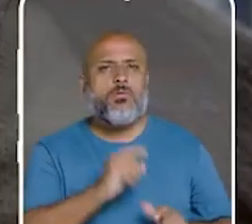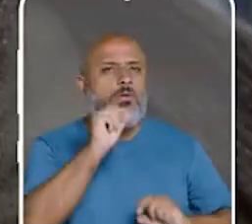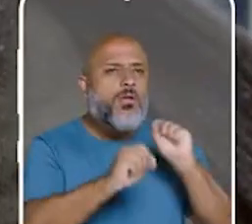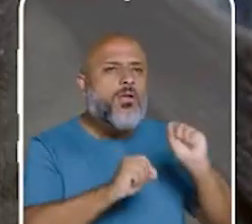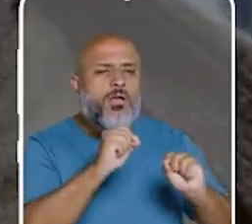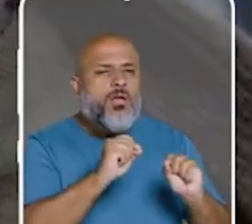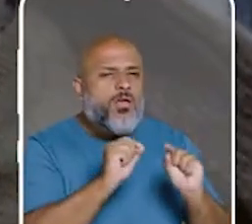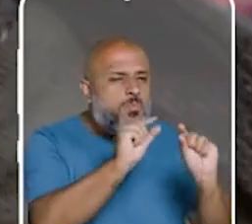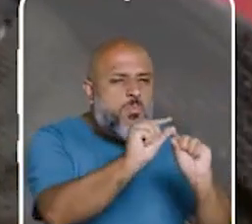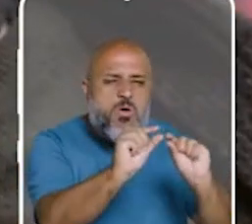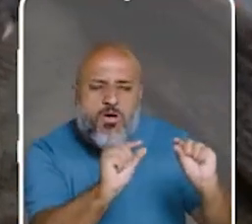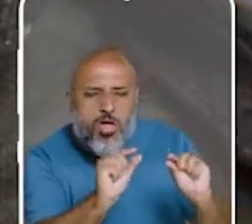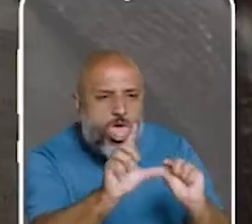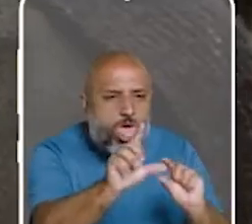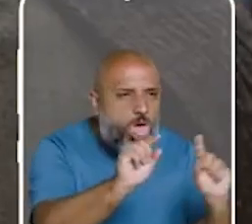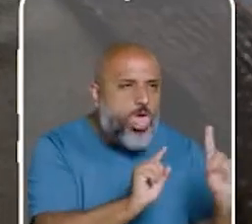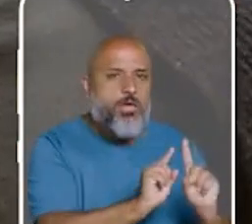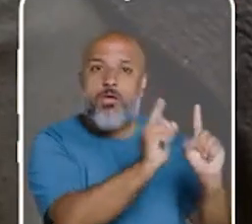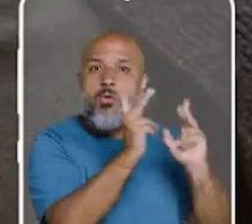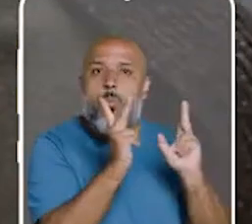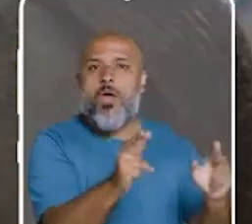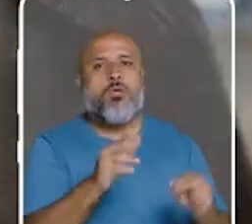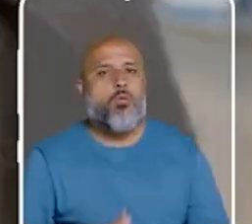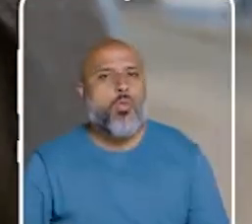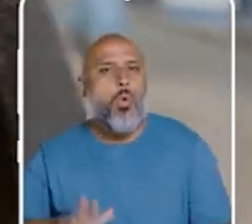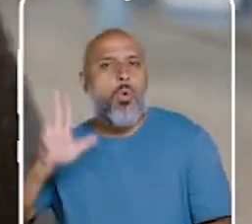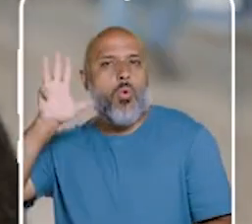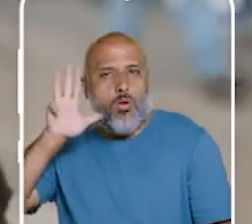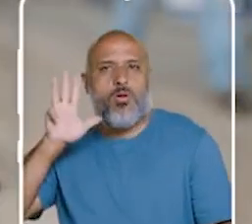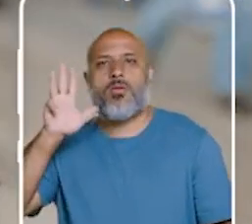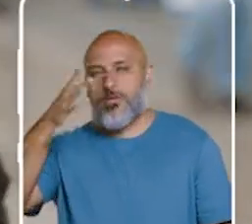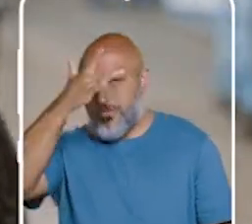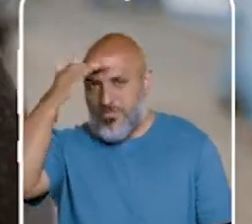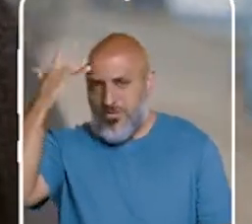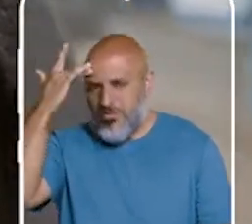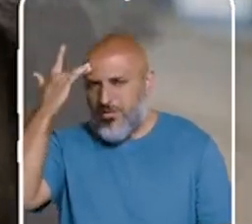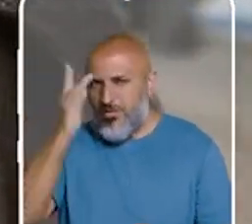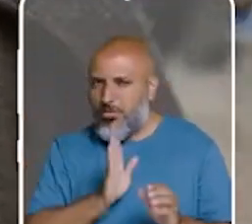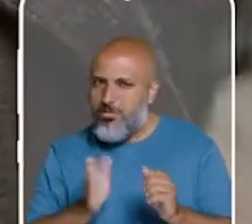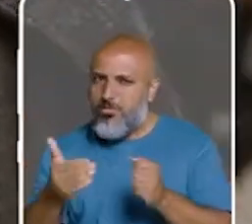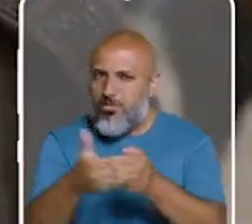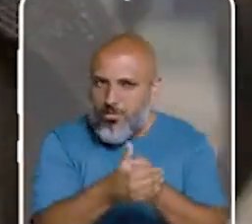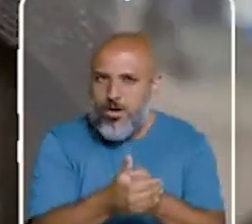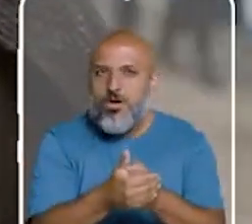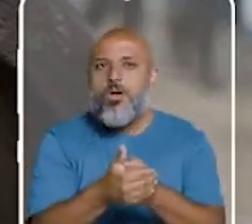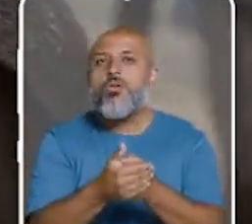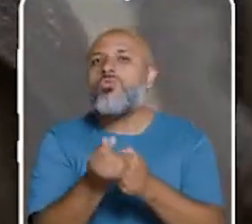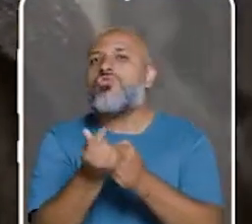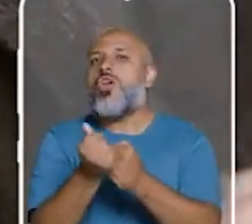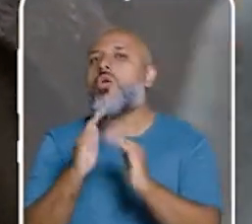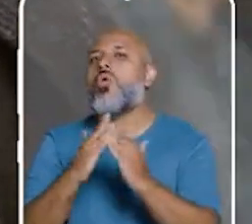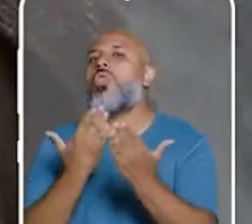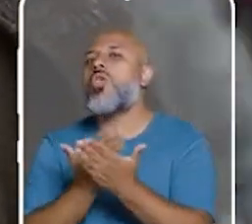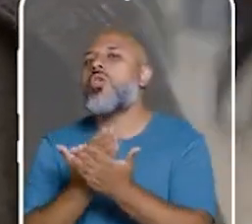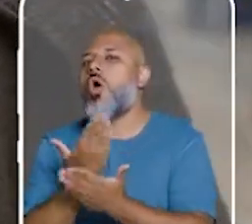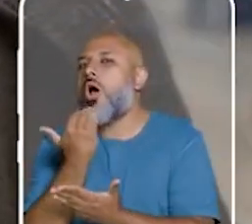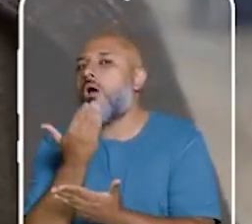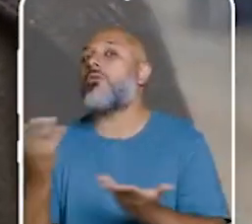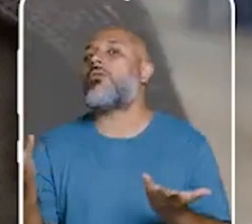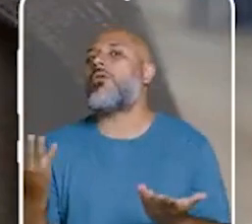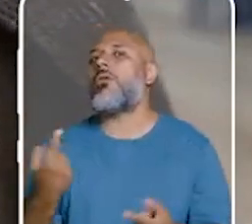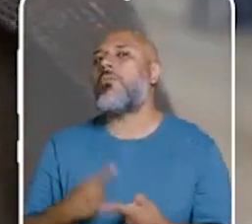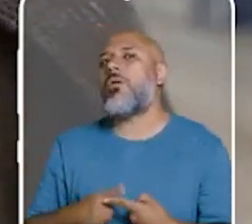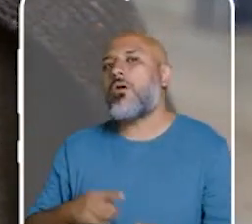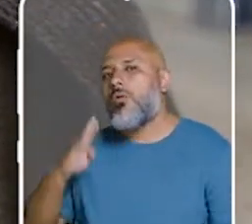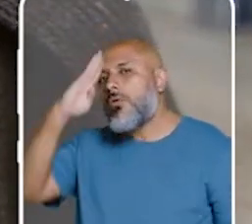Quem anda com pouco, o farelo come. Assim como o Lula, ele se aliou com a pessoa que desviou o dinheiro da merenda, quem é que te